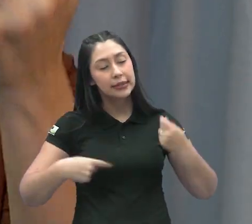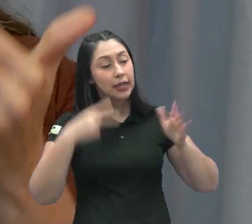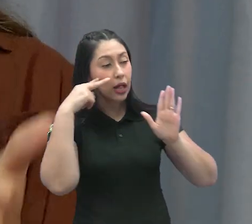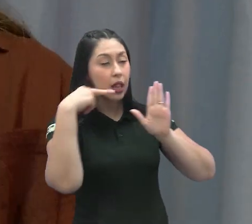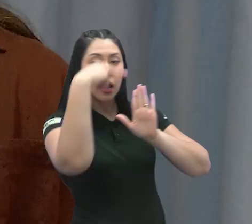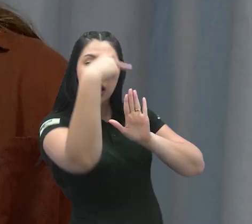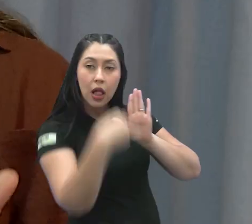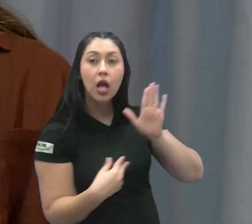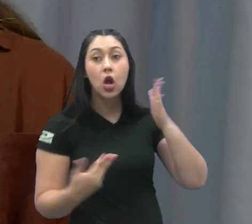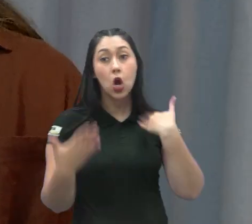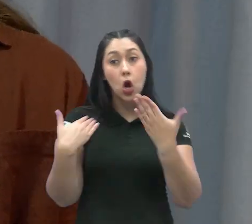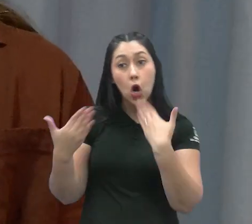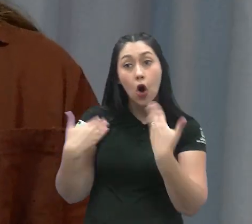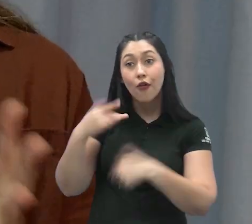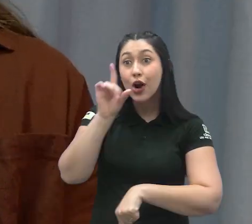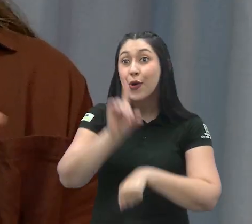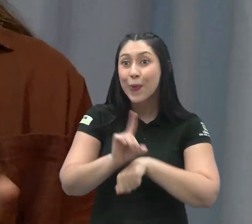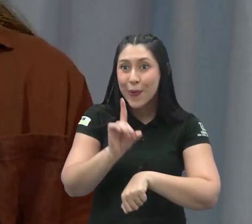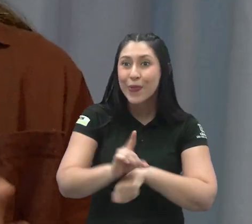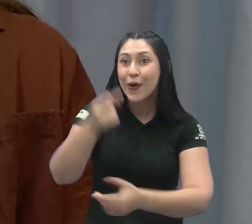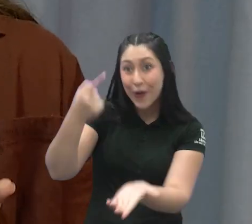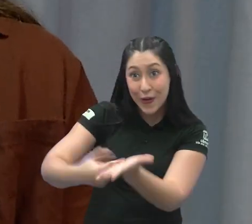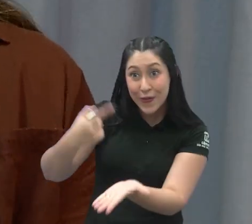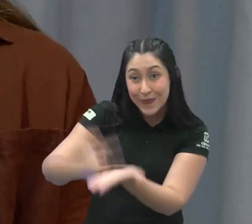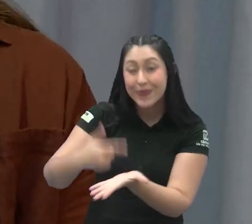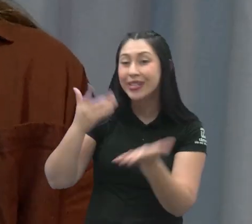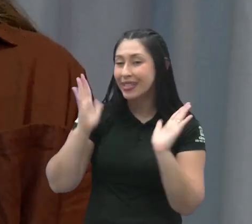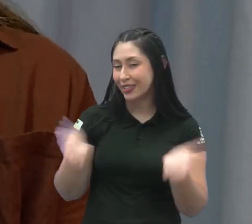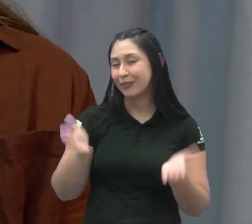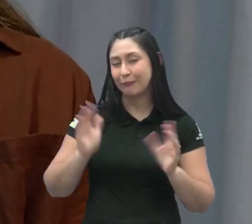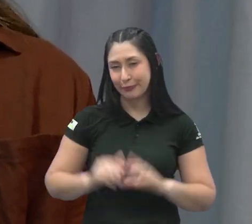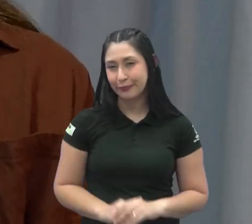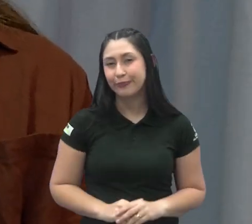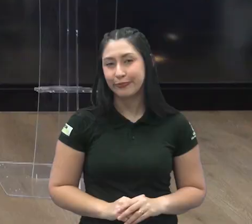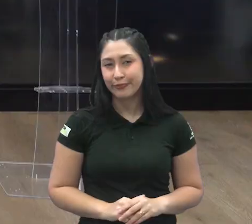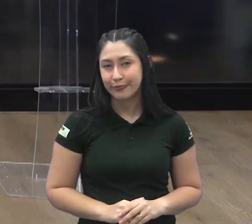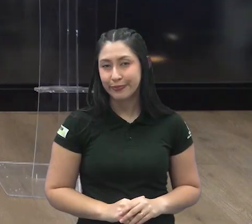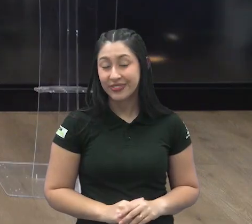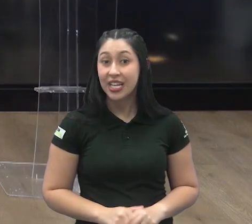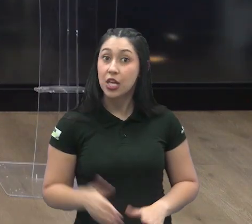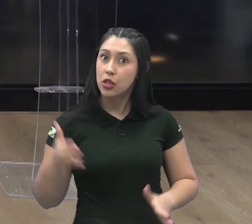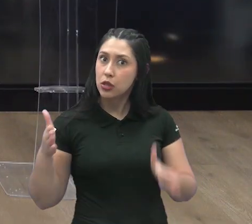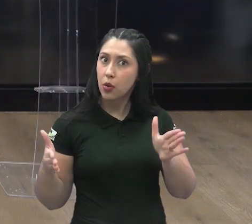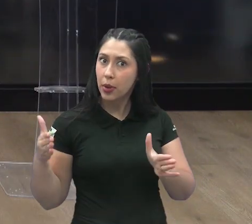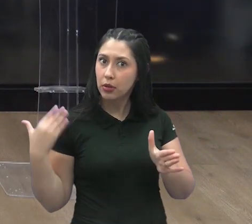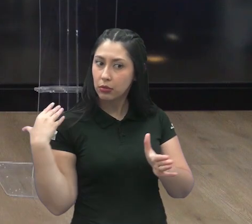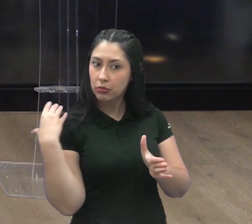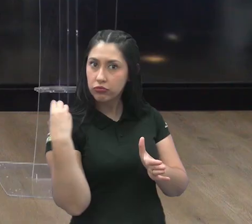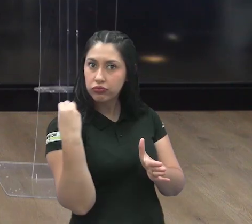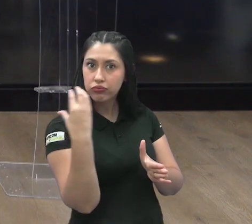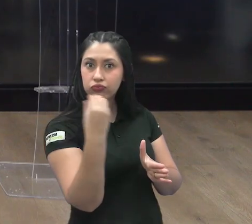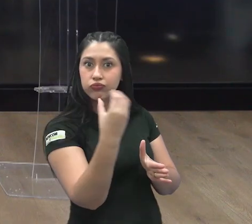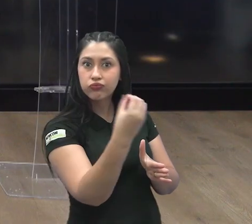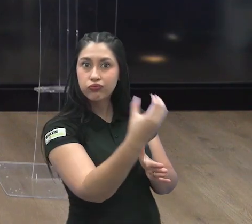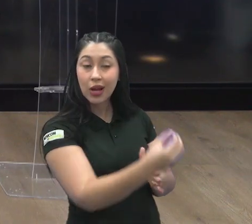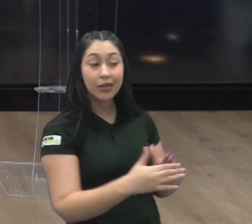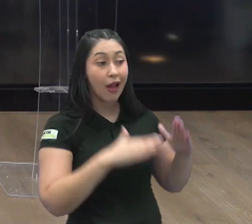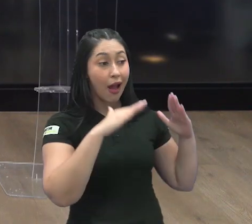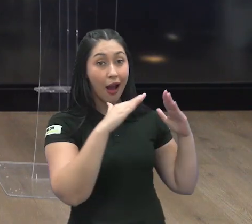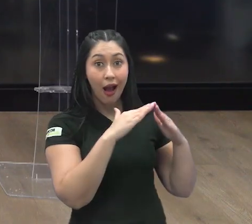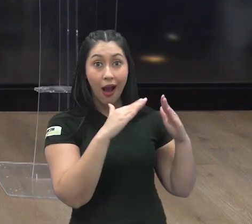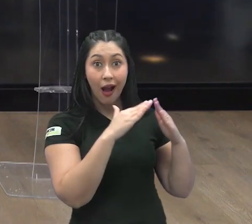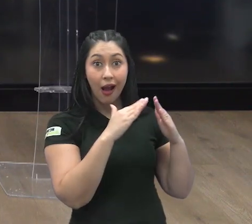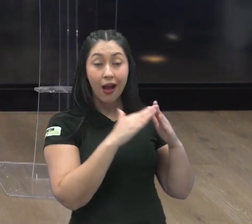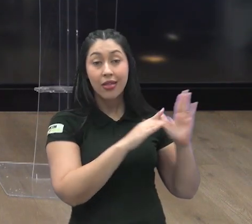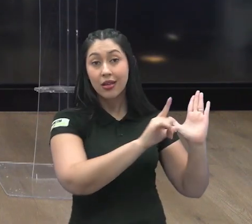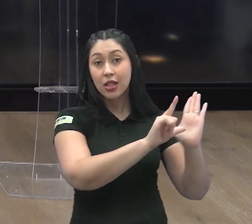lê tudo certinho, conversa com o anfitrião, deixa tudo estabelecido para você não ter surpresas, né? E durante as viagens de fim de ano, as